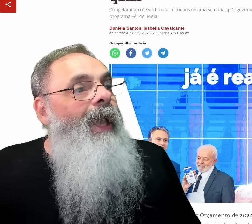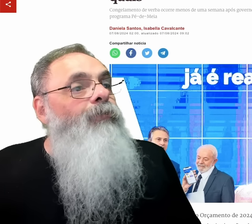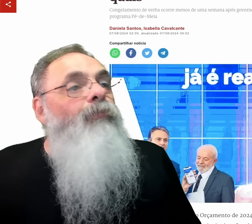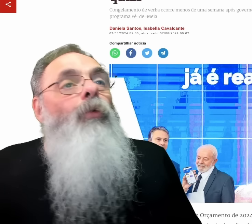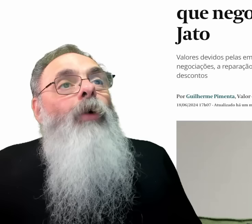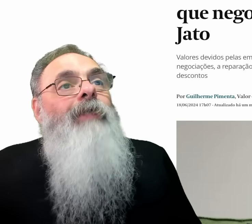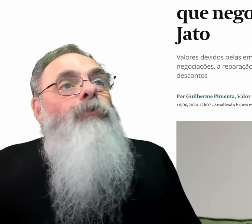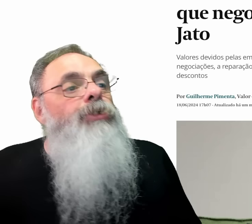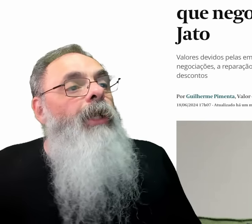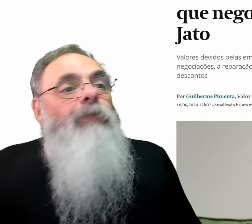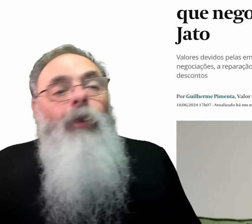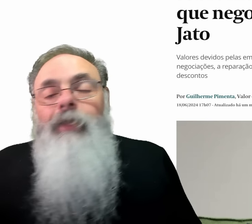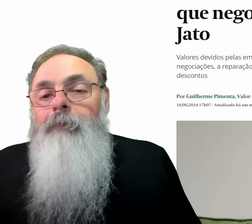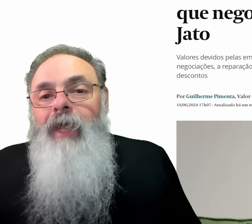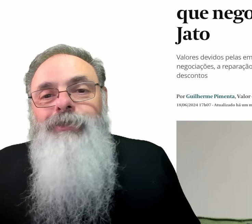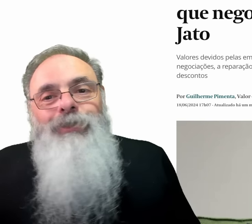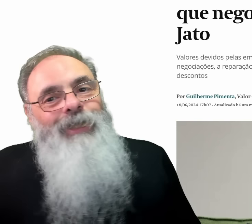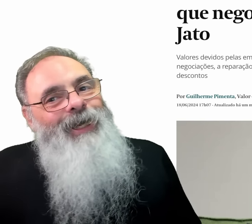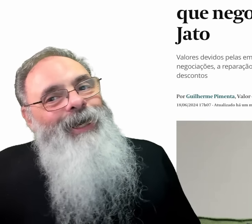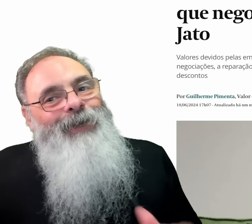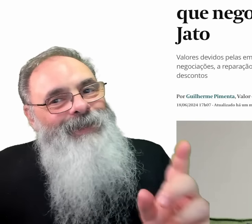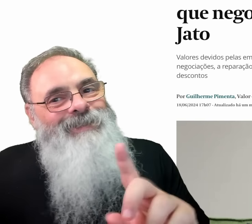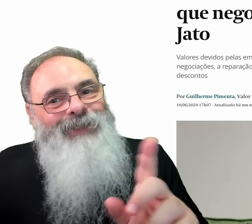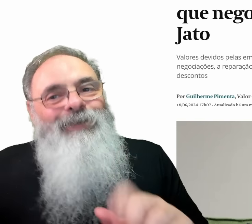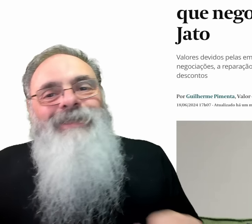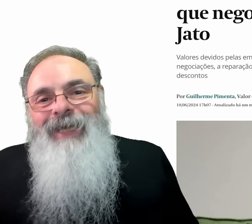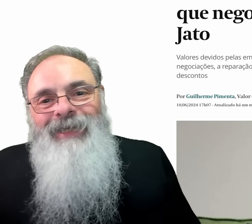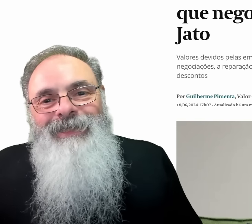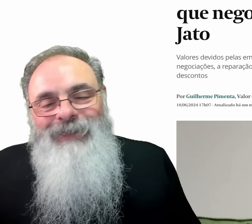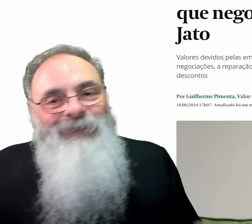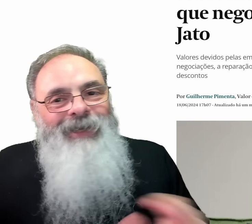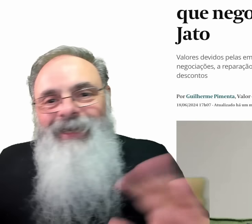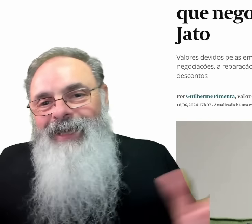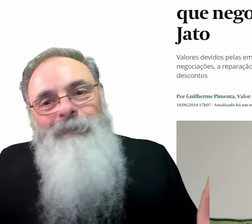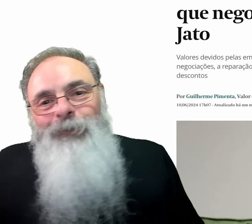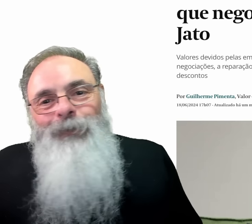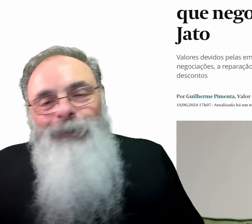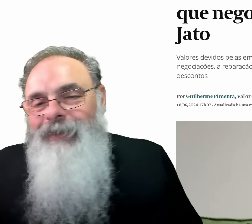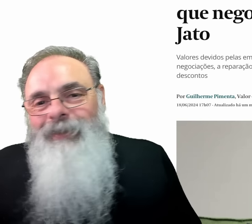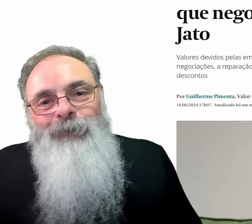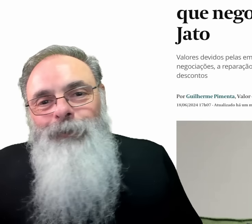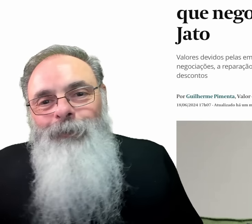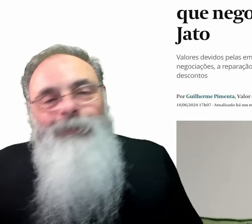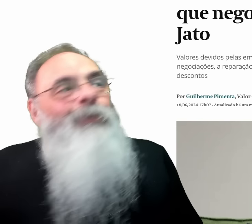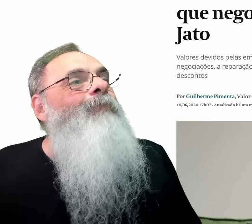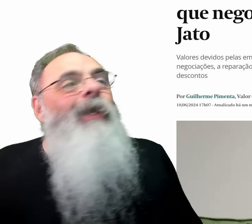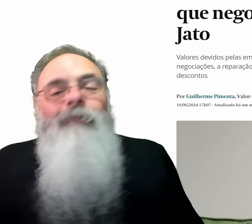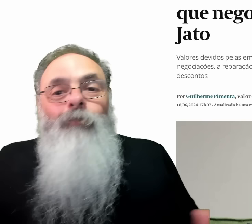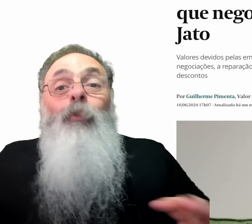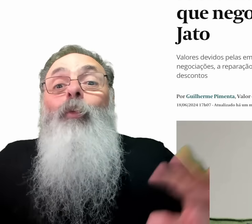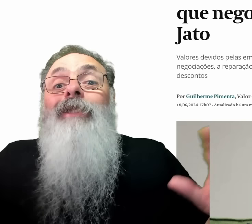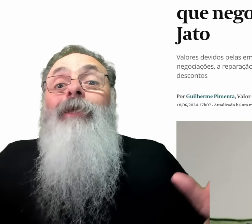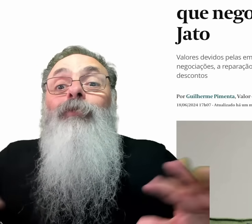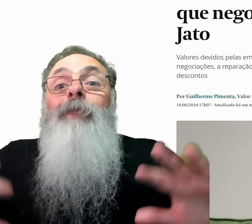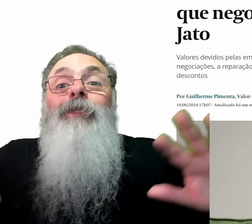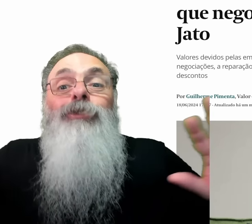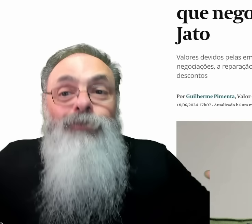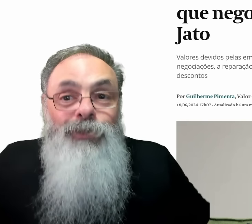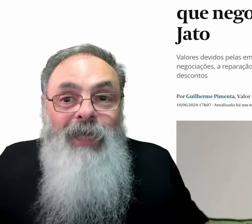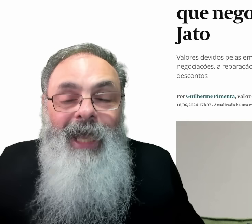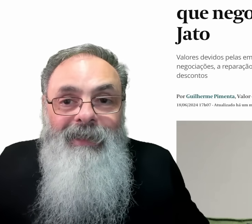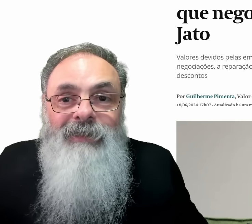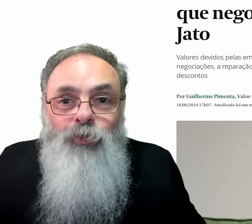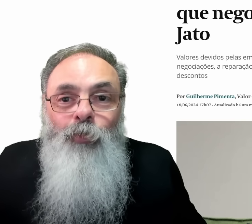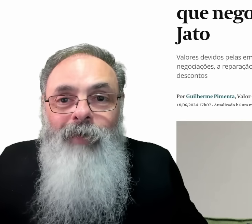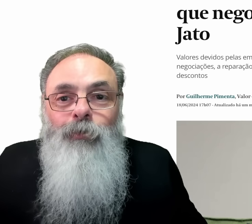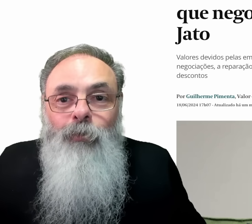jbf vão cortado o dinheiro da Ode brest não esse não esse tá garantindo é amigo do Lula tem tudo meu amigo V vão cortar vamos demitir os